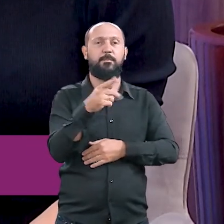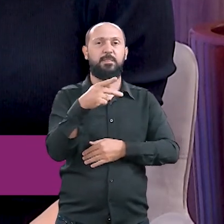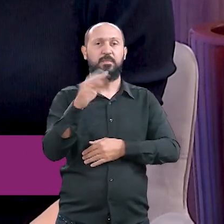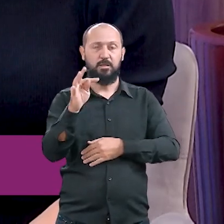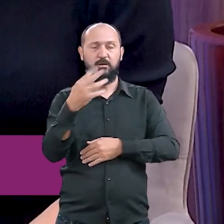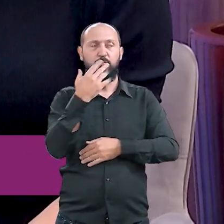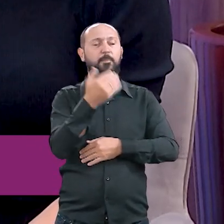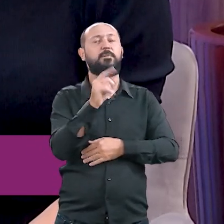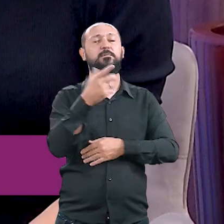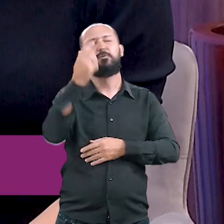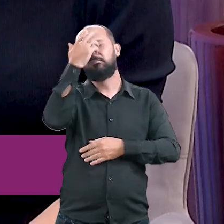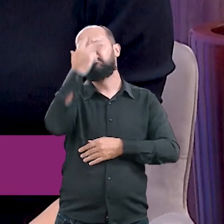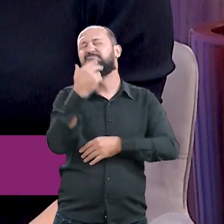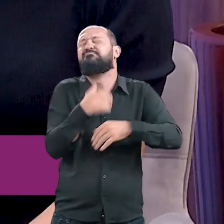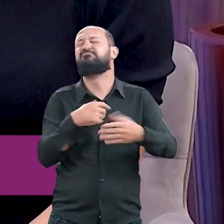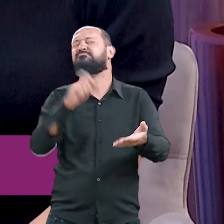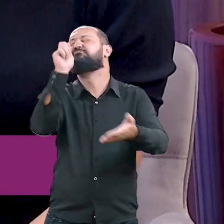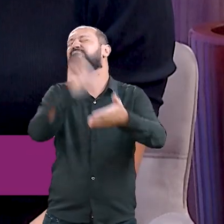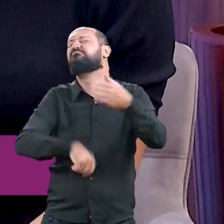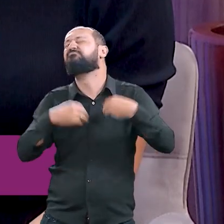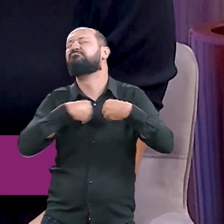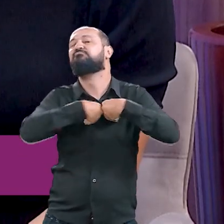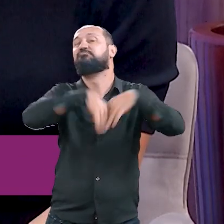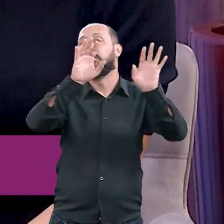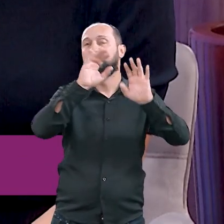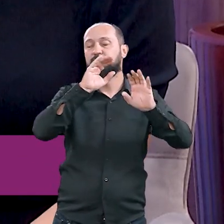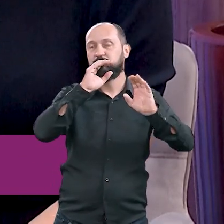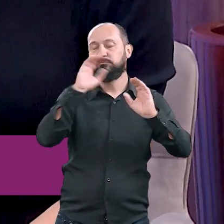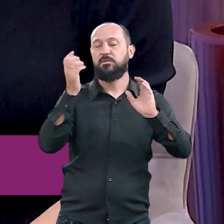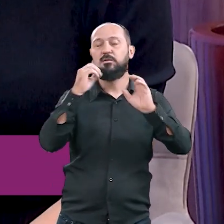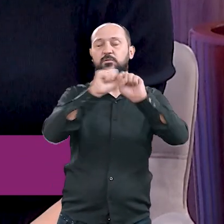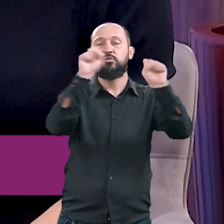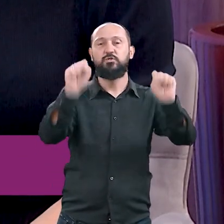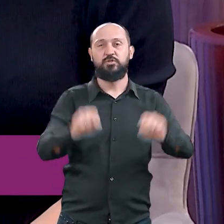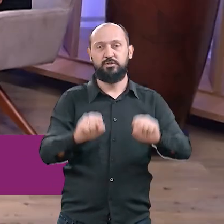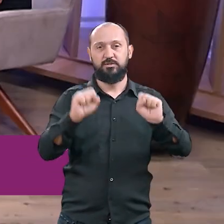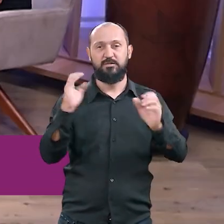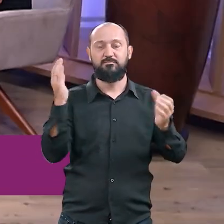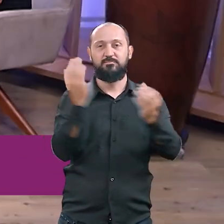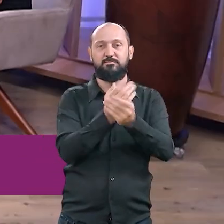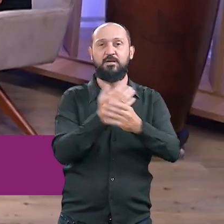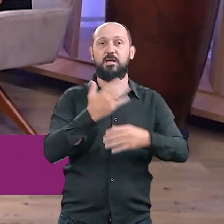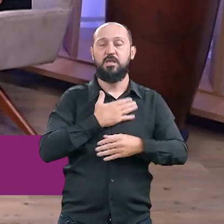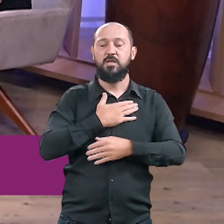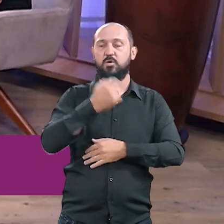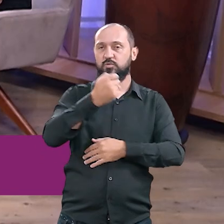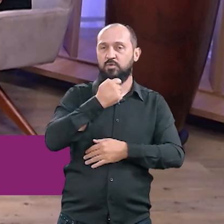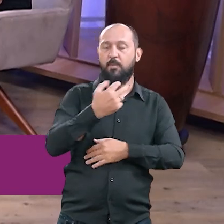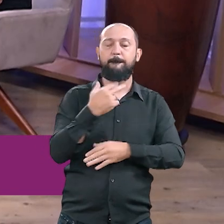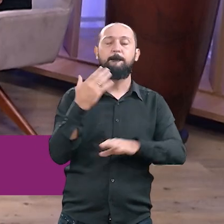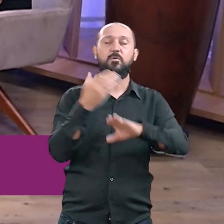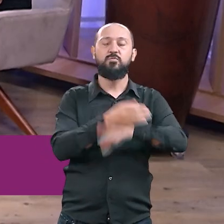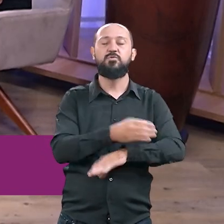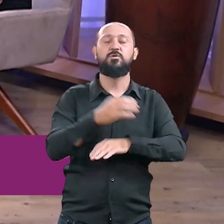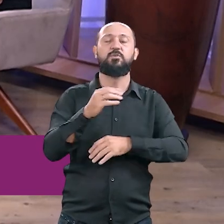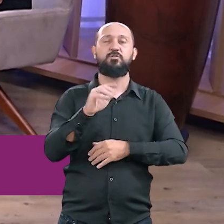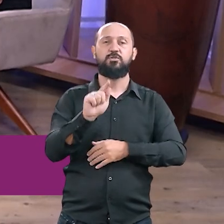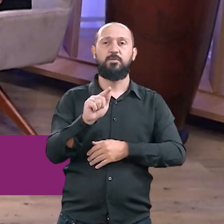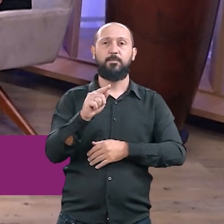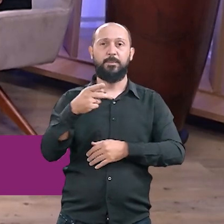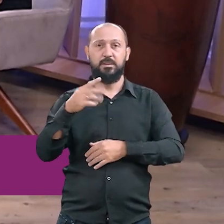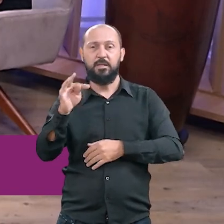pode mandar um texto cheio de erros ortográficos, ela corrige para você. Mas isso não significa que ela tem